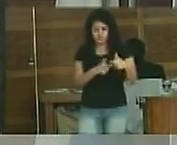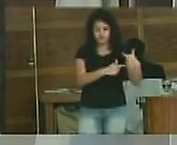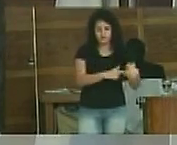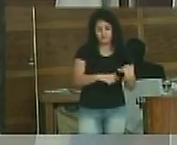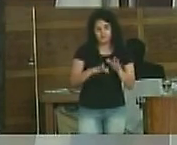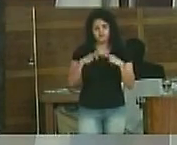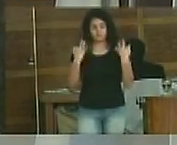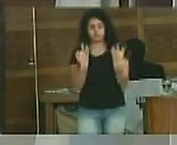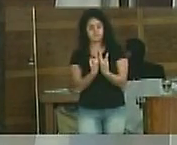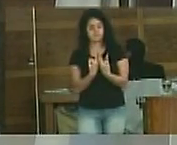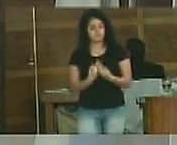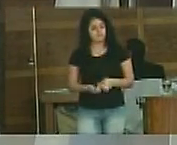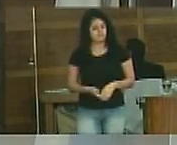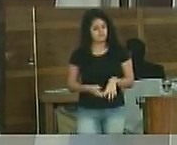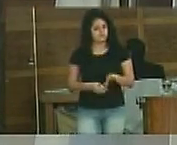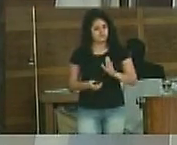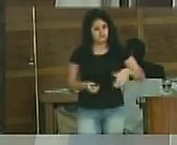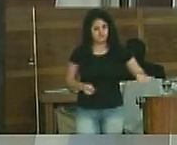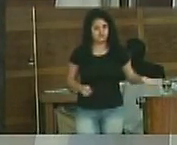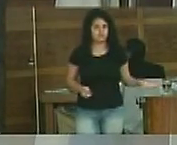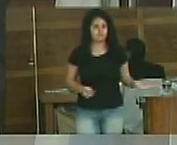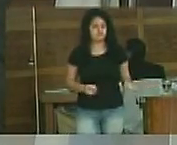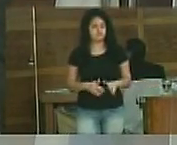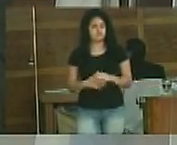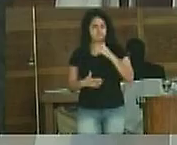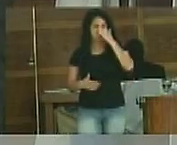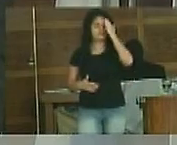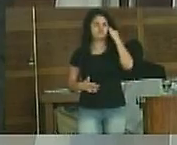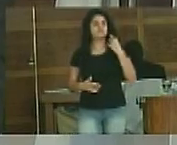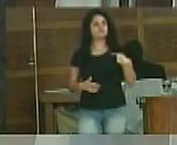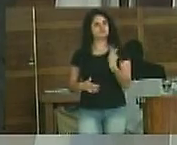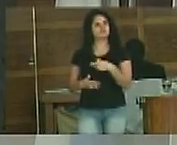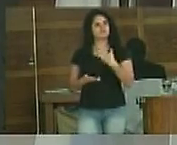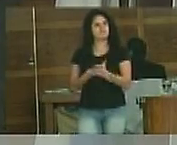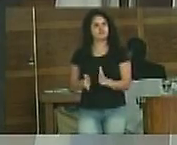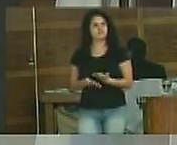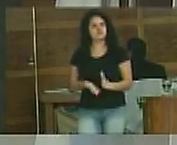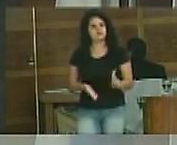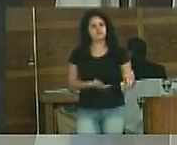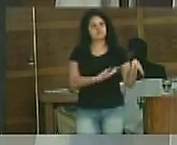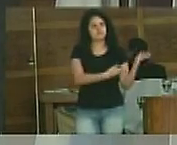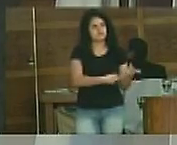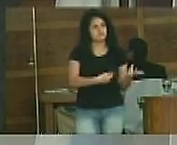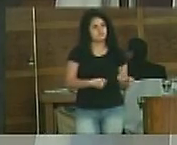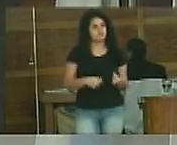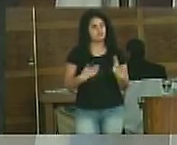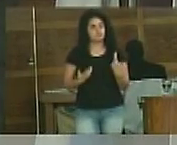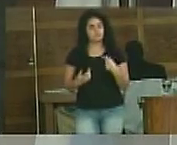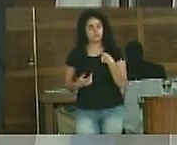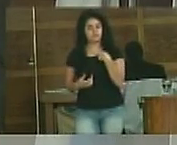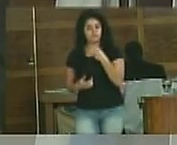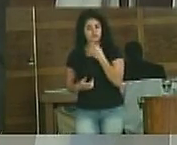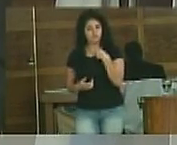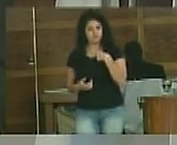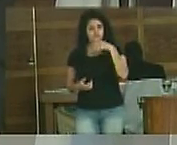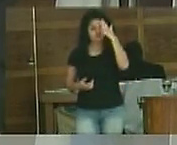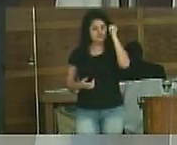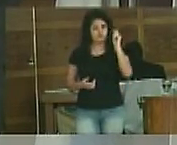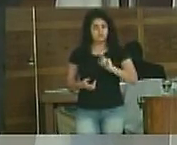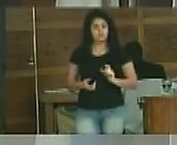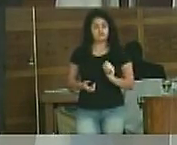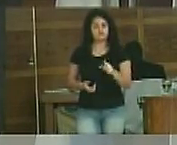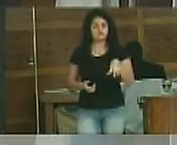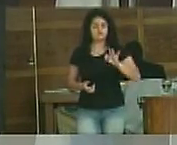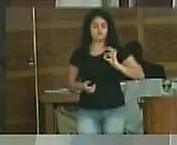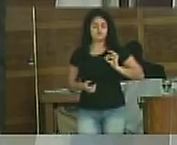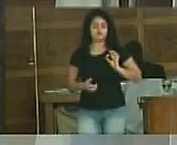no meio disso, né? A garotada no meio disso, né? A gente perdendo nossos jovens. Quando eu acho, assim, eu sei que não é só com polícia que